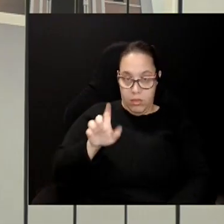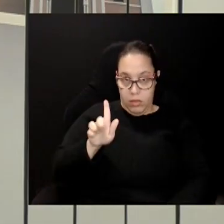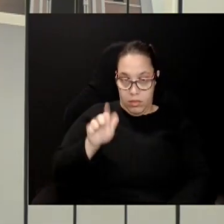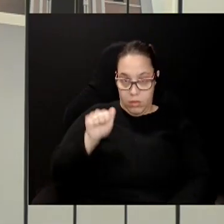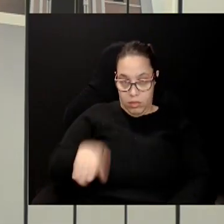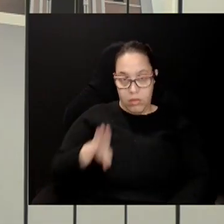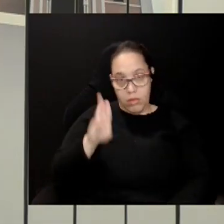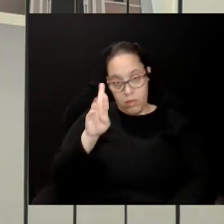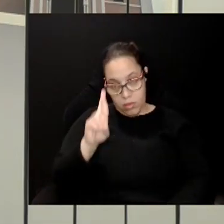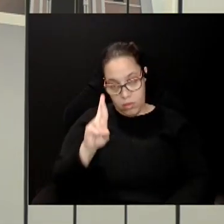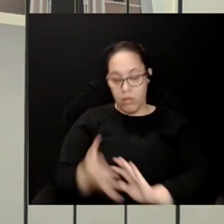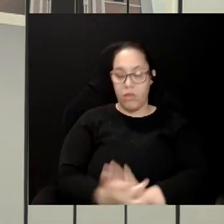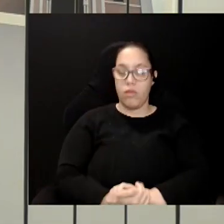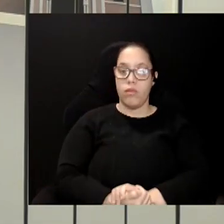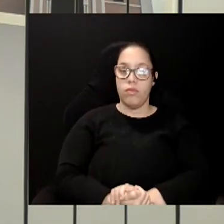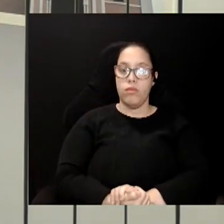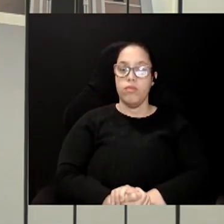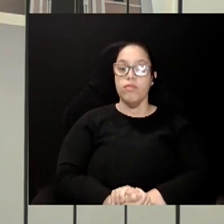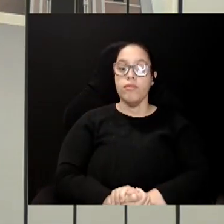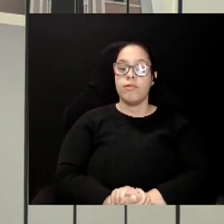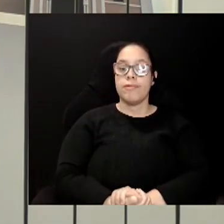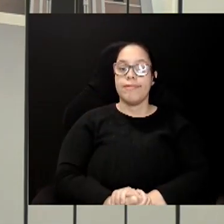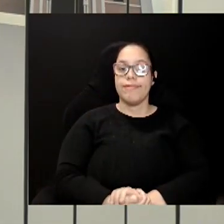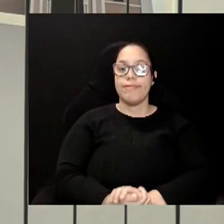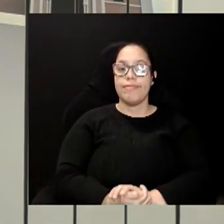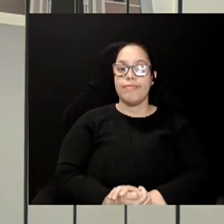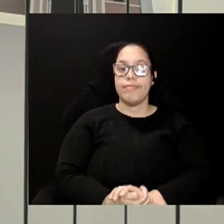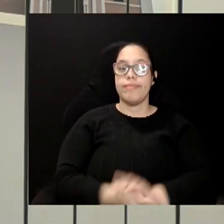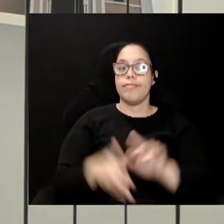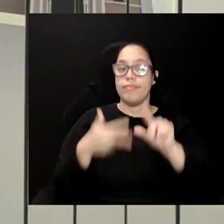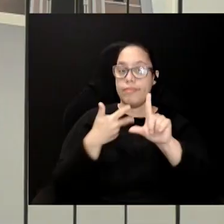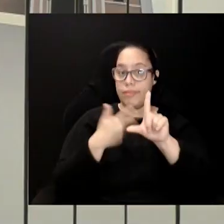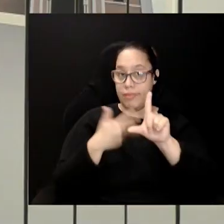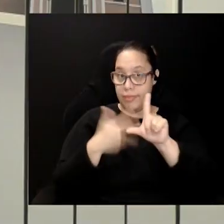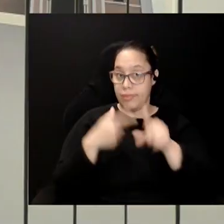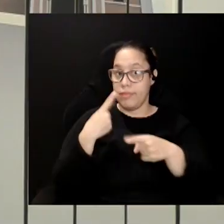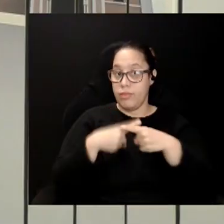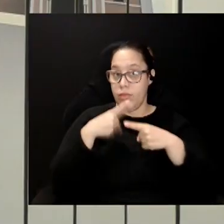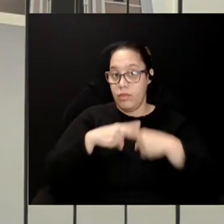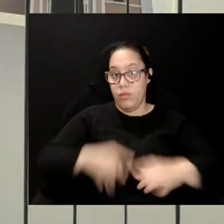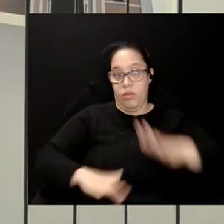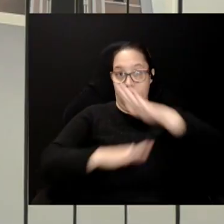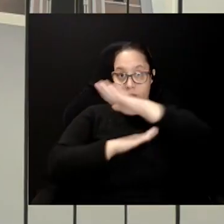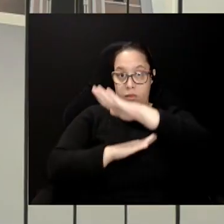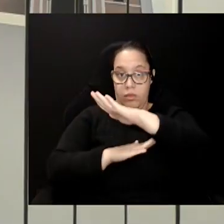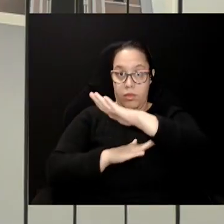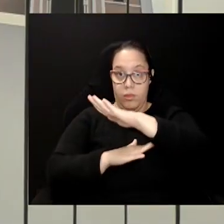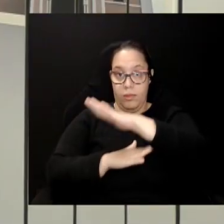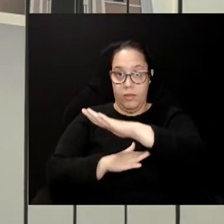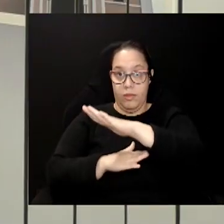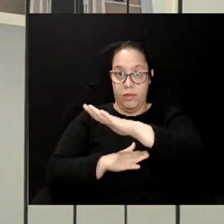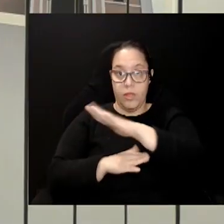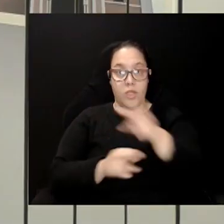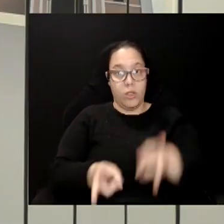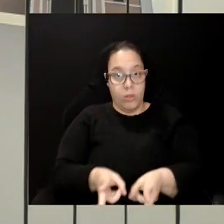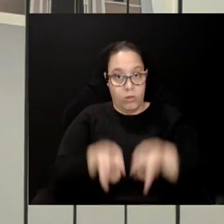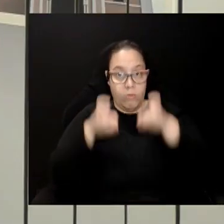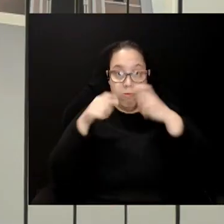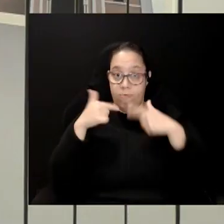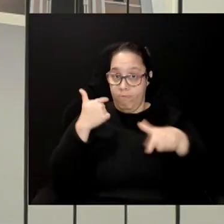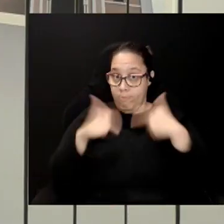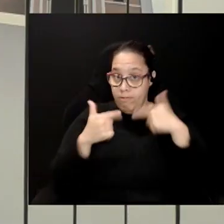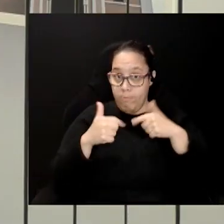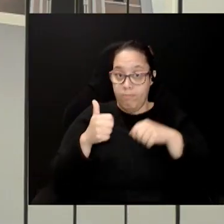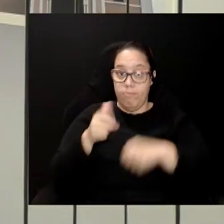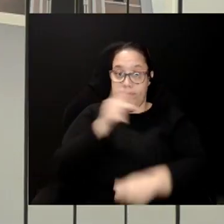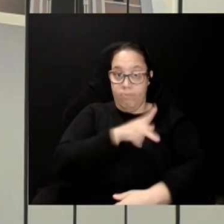Bom, a gente segue aqui com as notícias do Legislativo, porque a Câmara de Campinas reconheceu o trabalho do professor Matheus